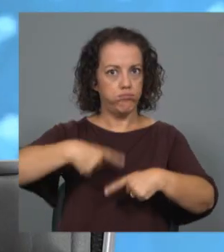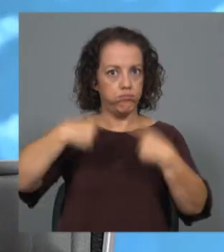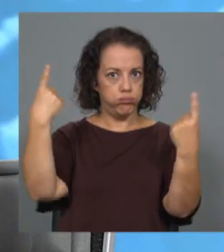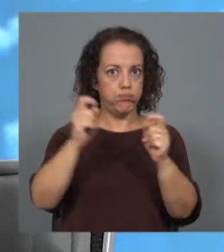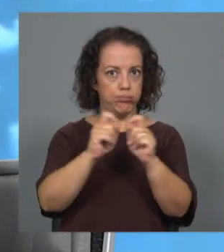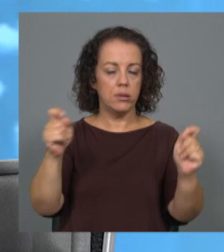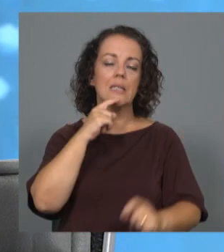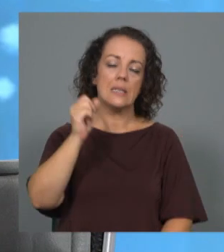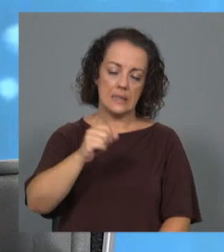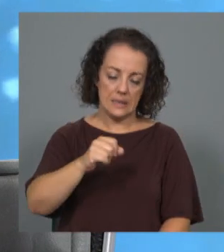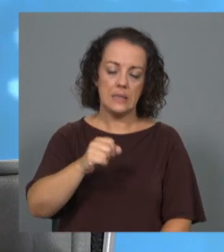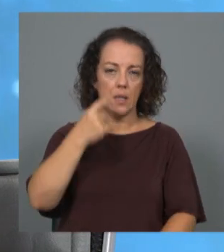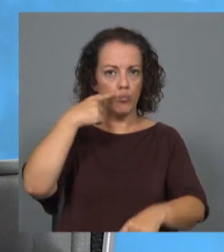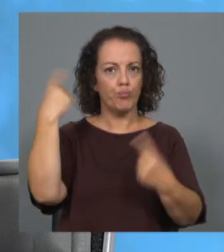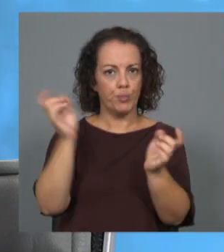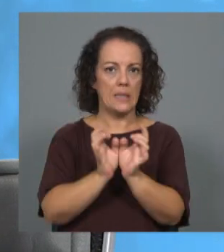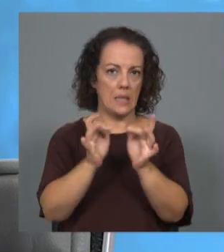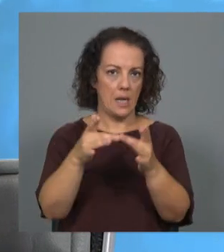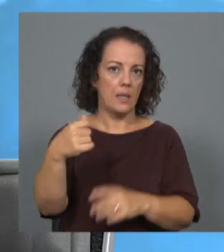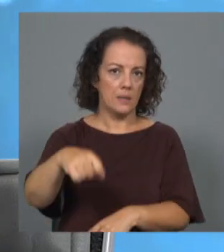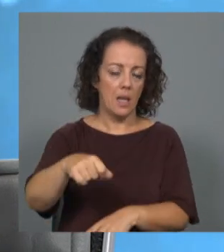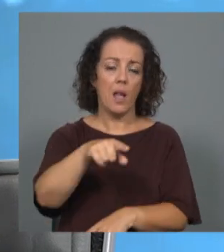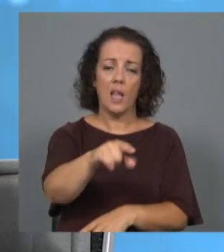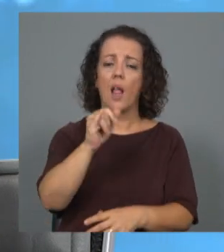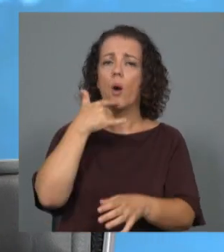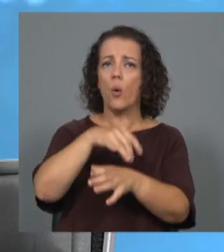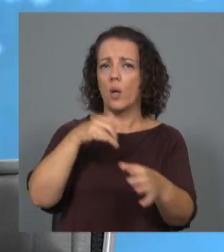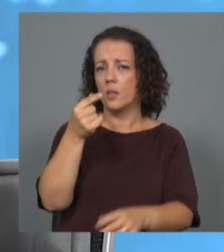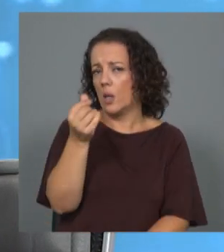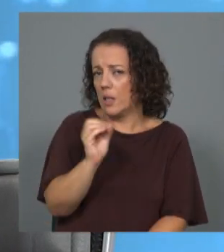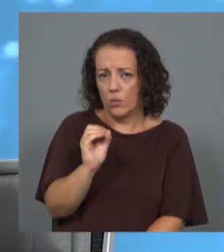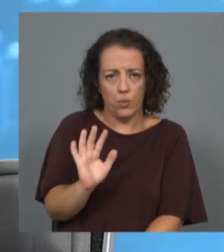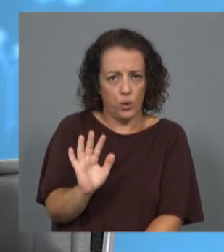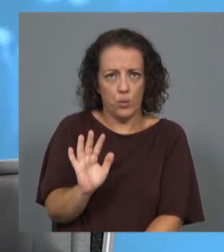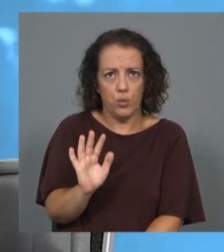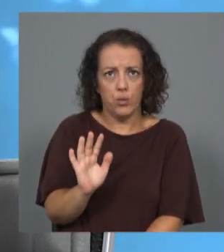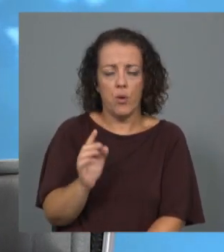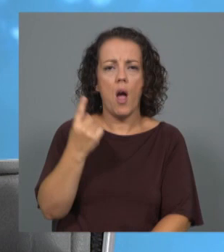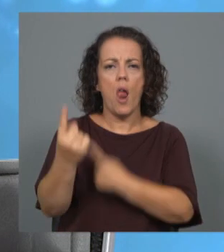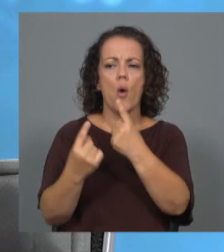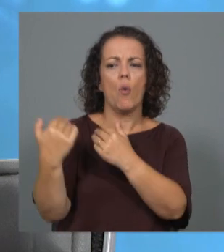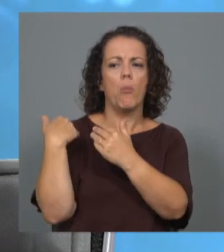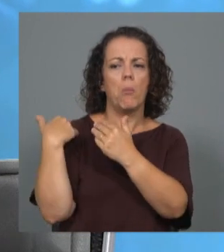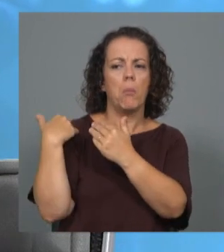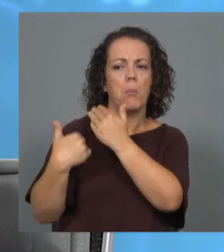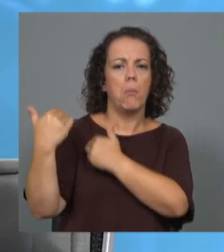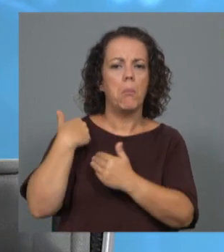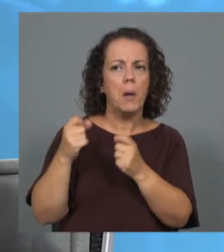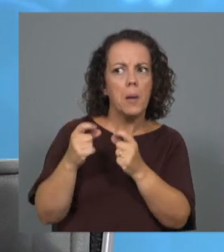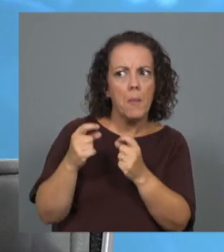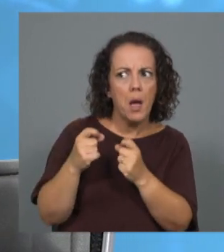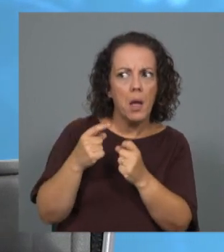as duas modalidades. É gratuito. Já recebi alguns e-mails perguntando, é